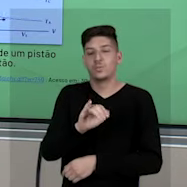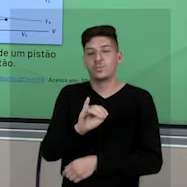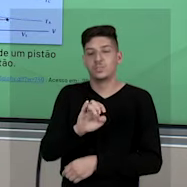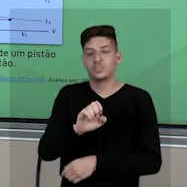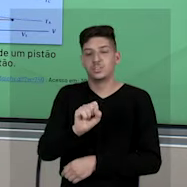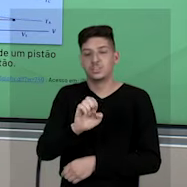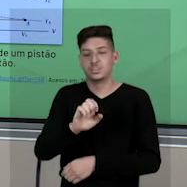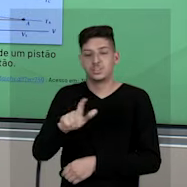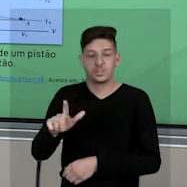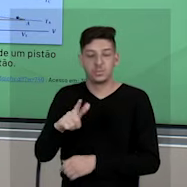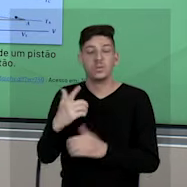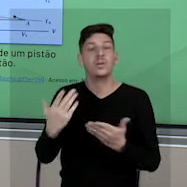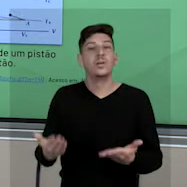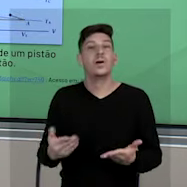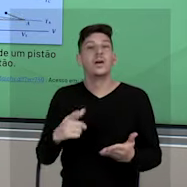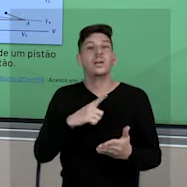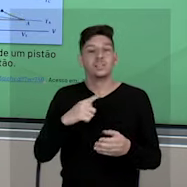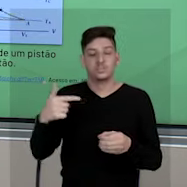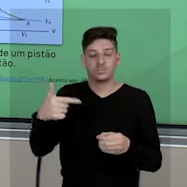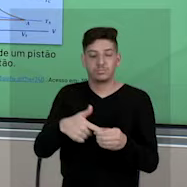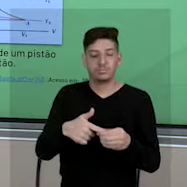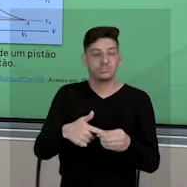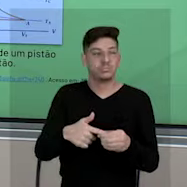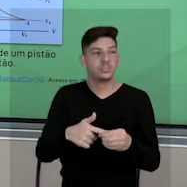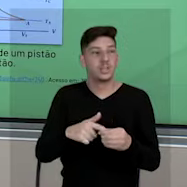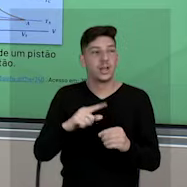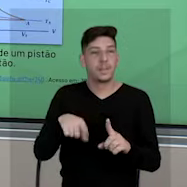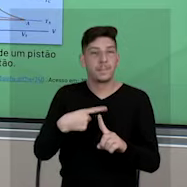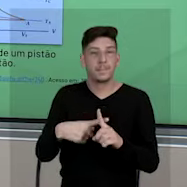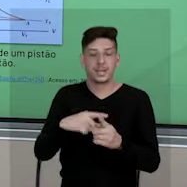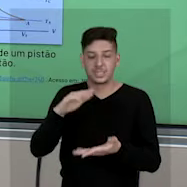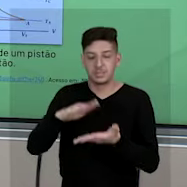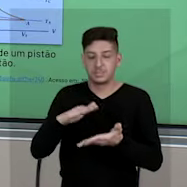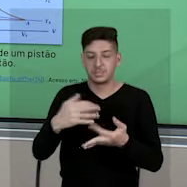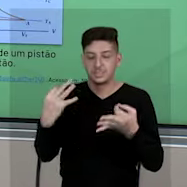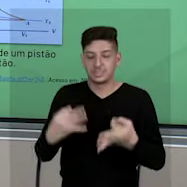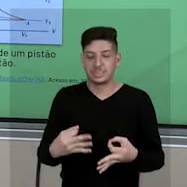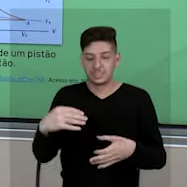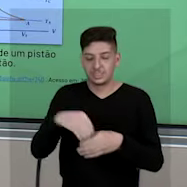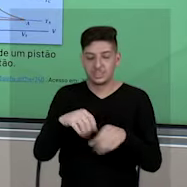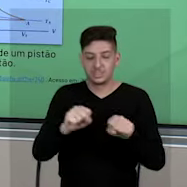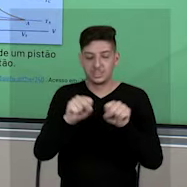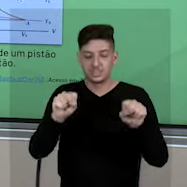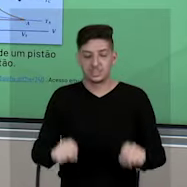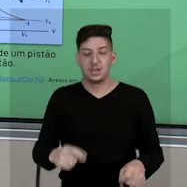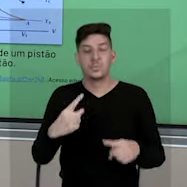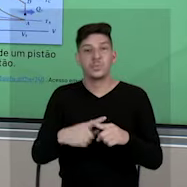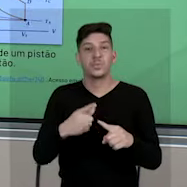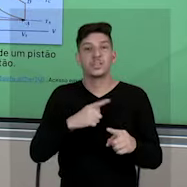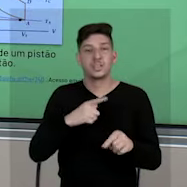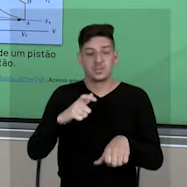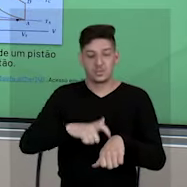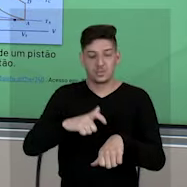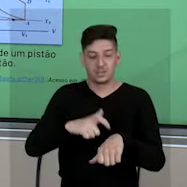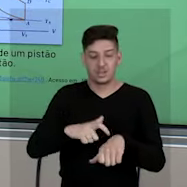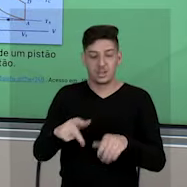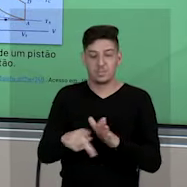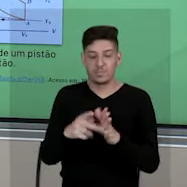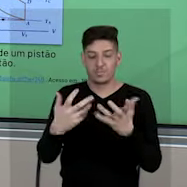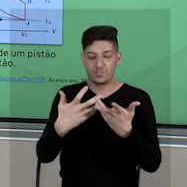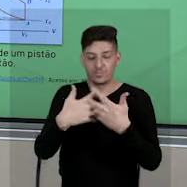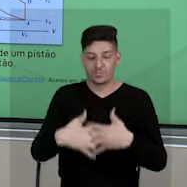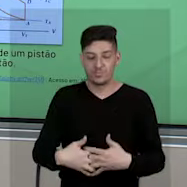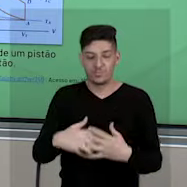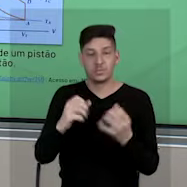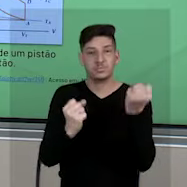esse combustível entra e tem a pressão adequada lá dentro do sistema, porque tem um tempo de funcionamento desse pistão, então